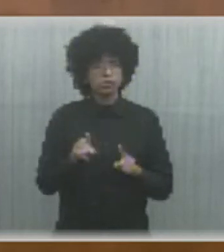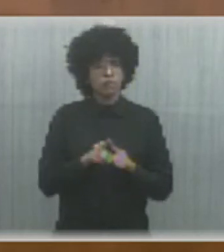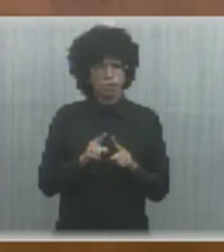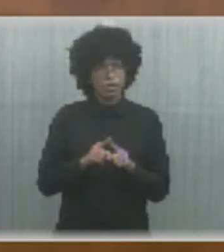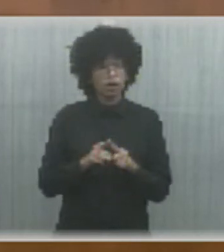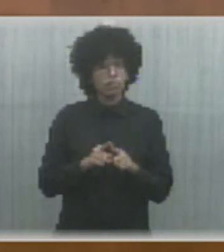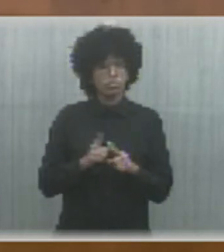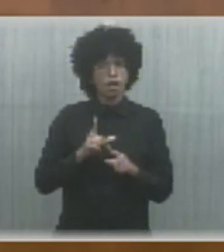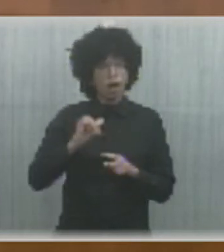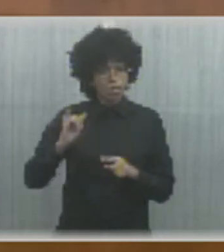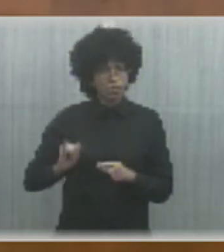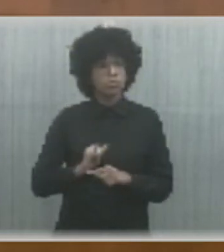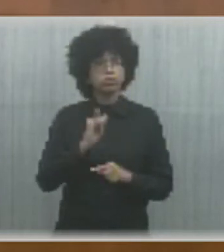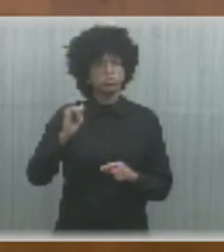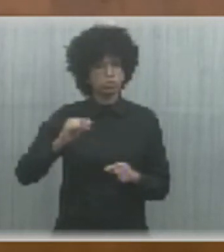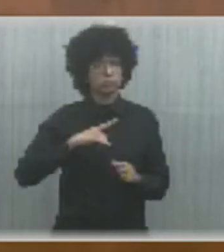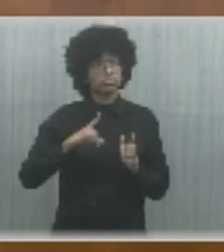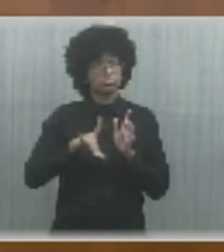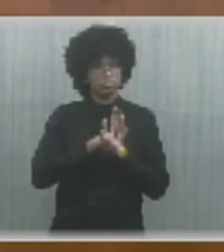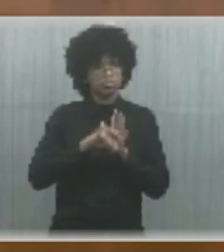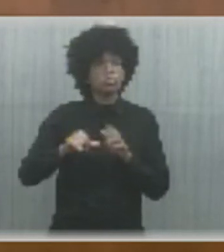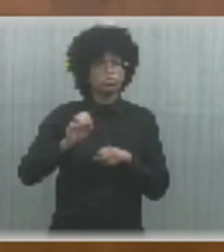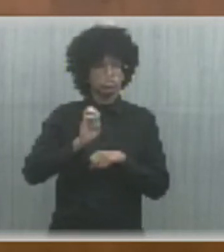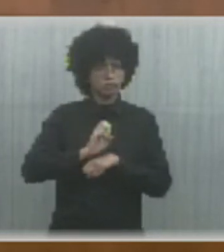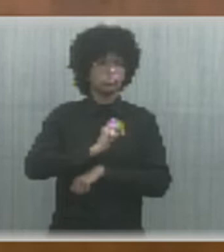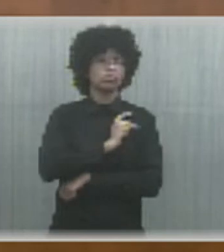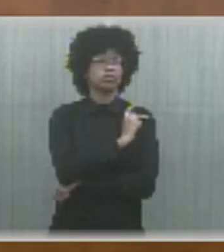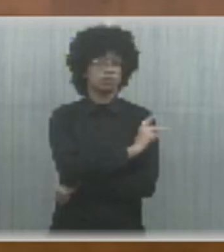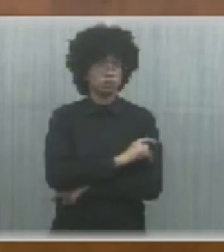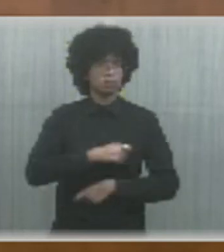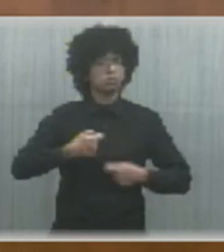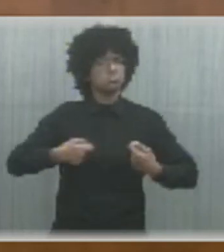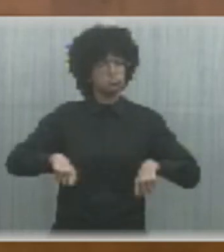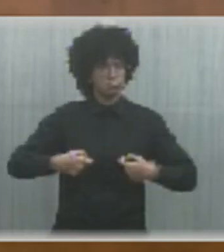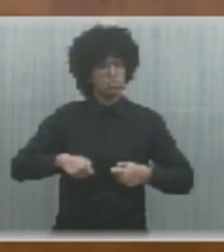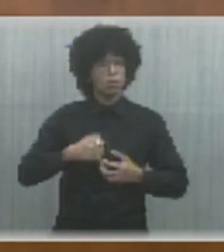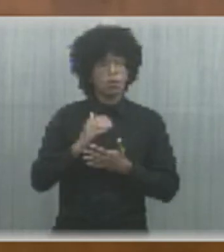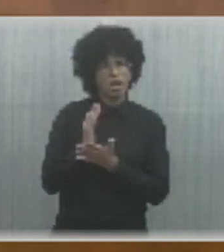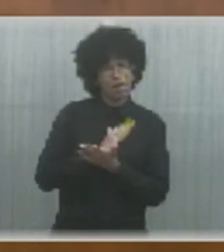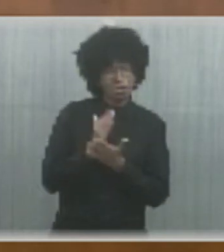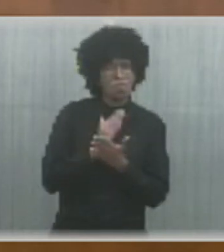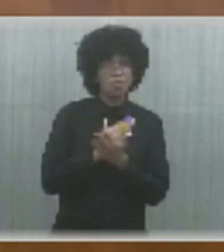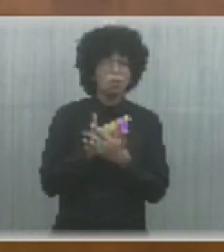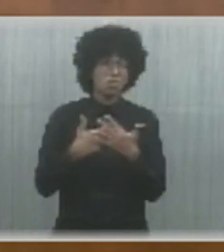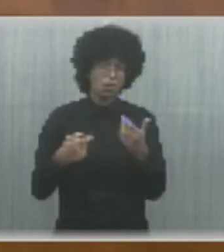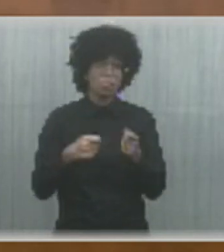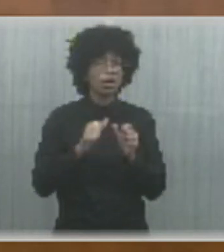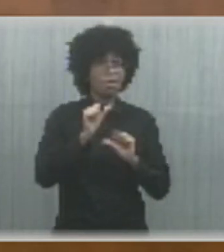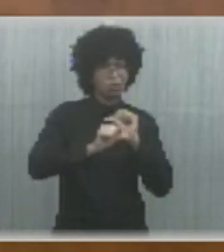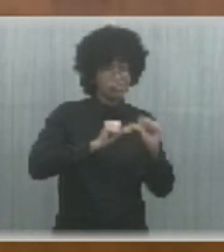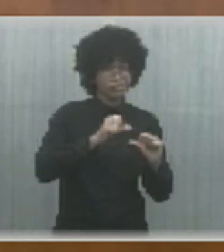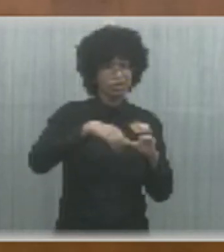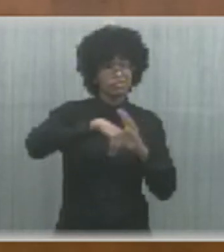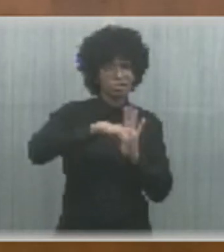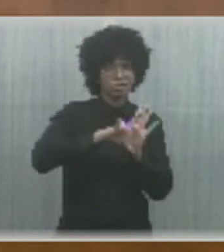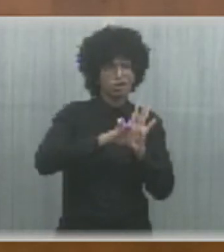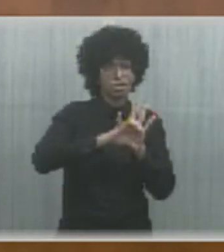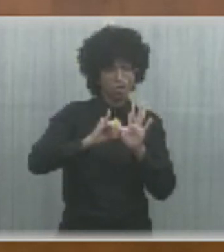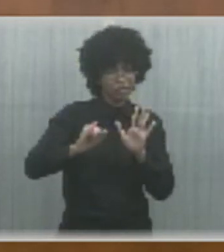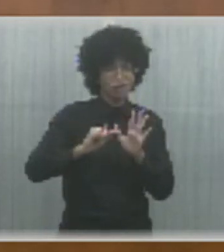avanço ter essa lei aqui no estado do Piauí, precisa de algumas alterações, precisa.